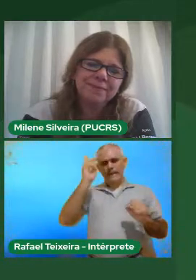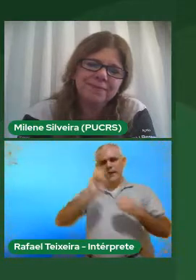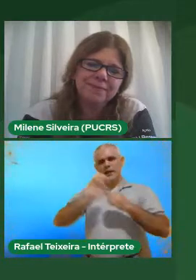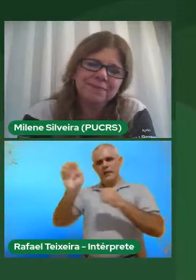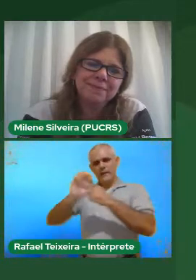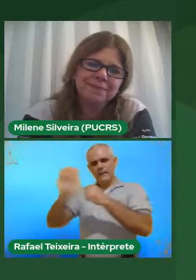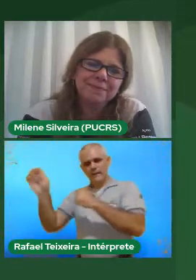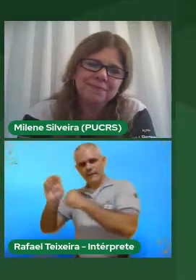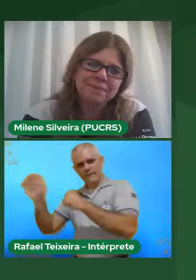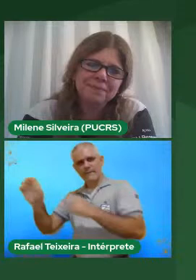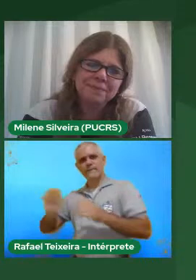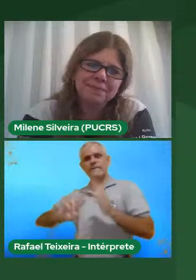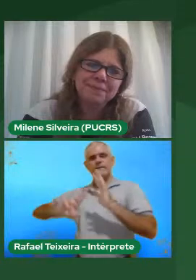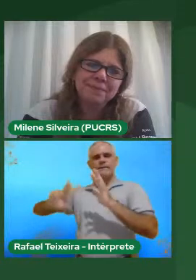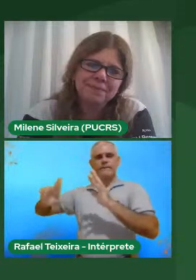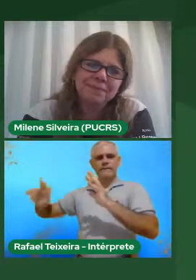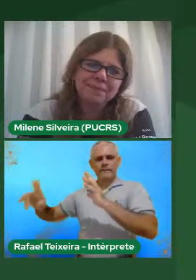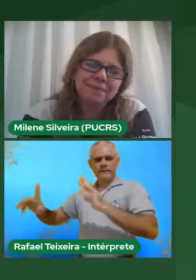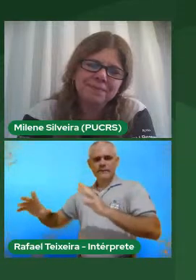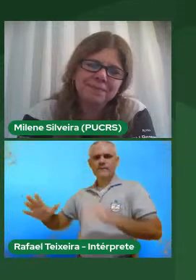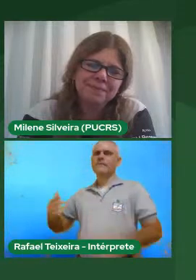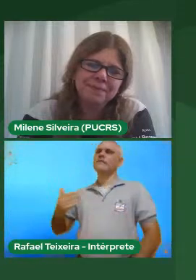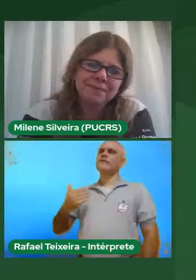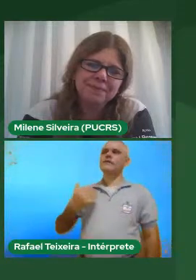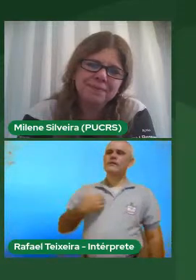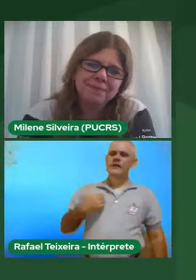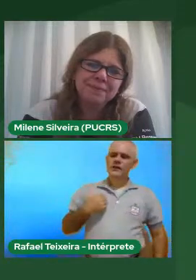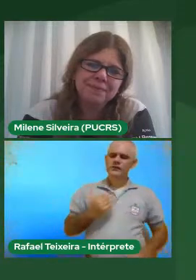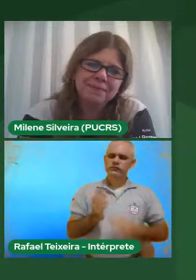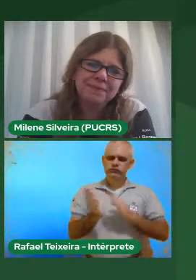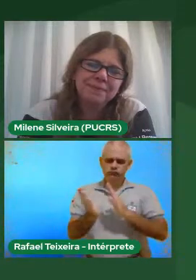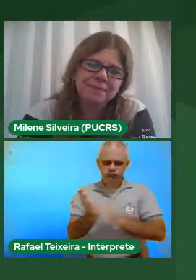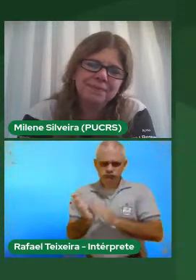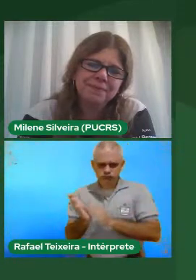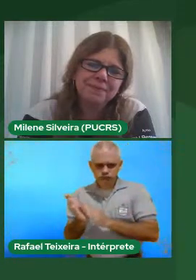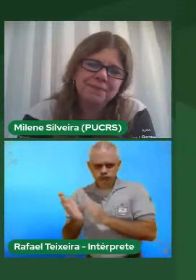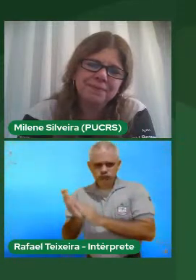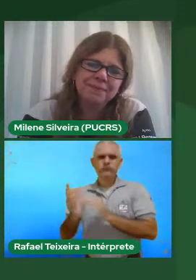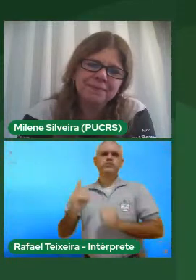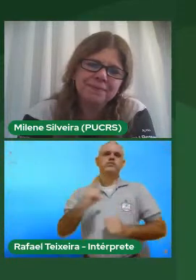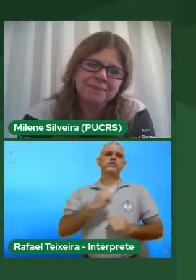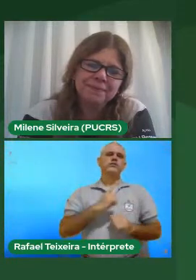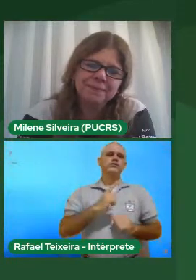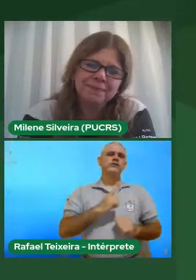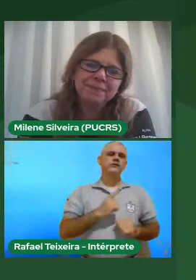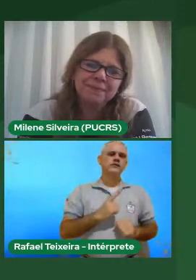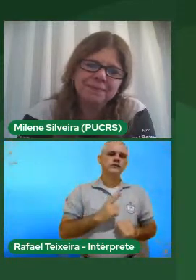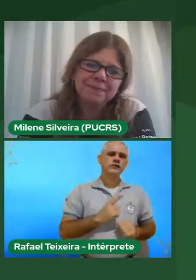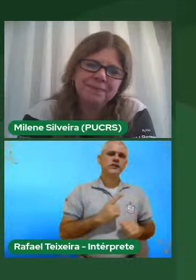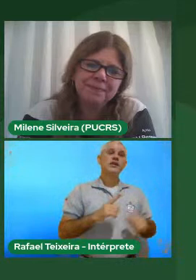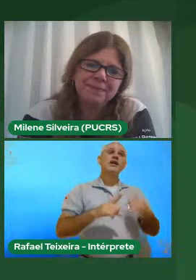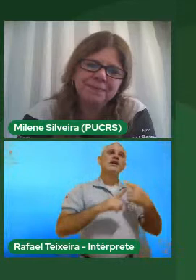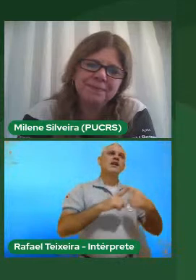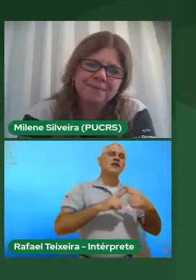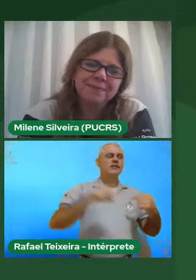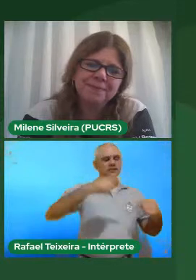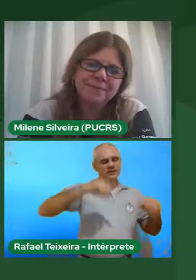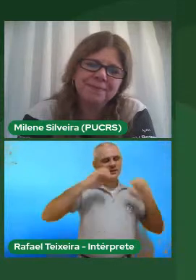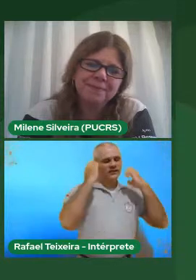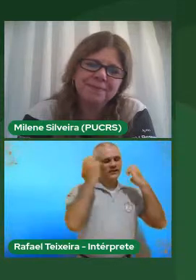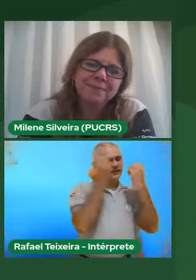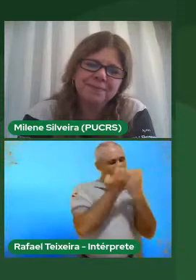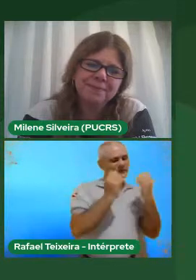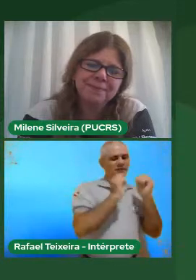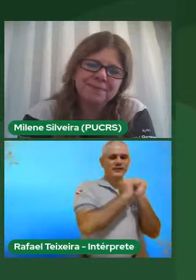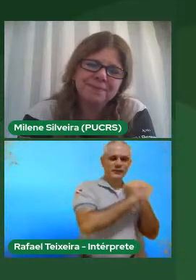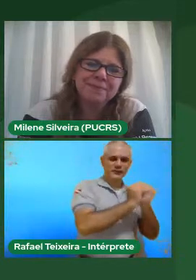aos diversos momentos que passamos juntos nos IHCs e também em outros eventos que pudemos estar